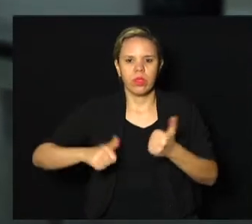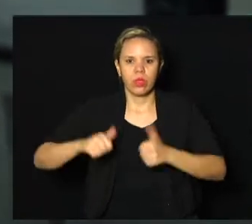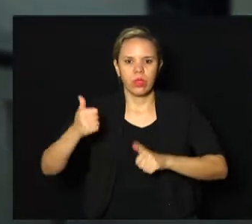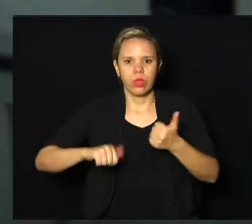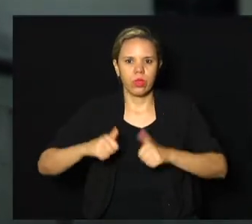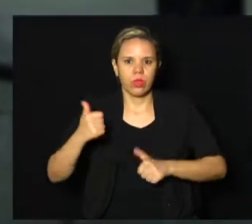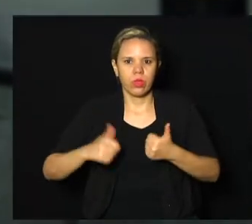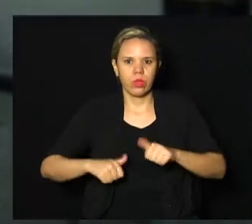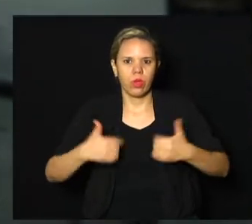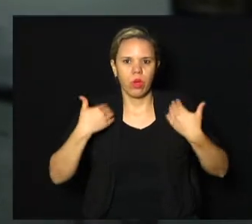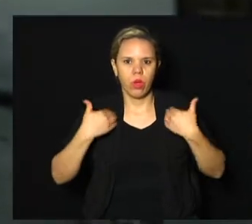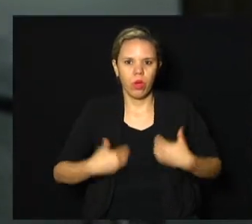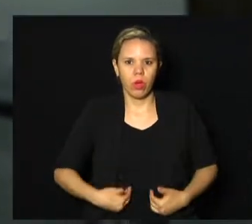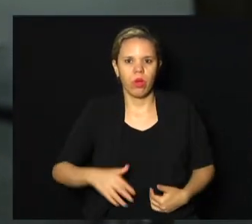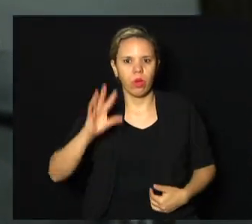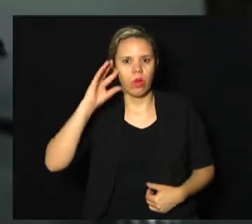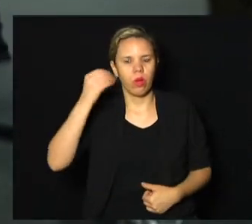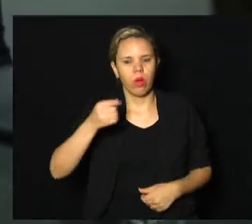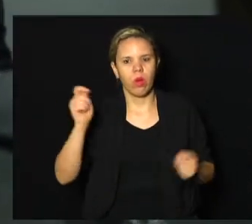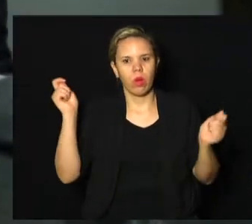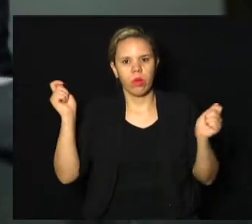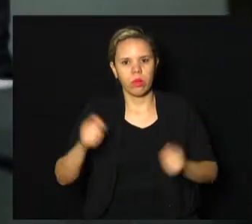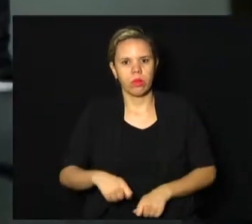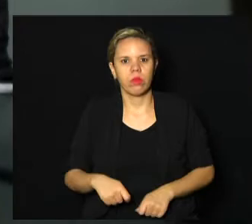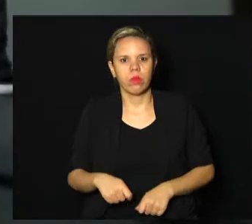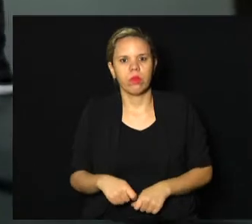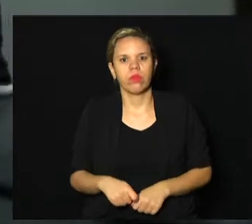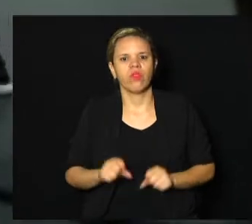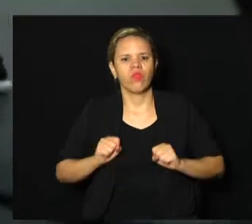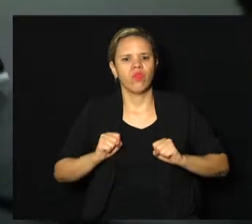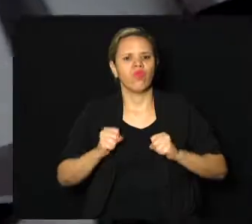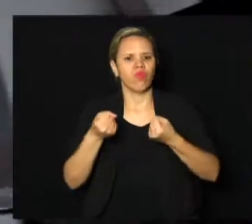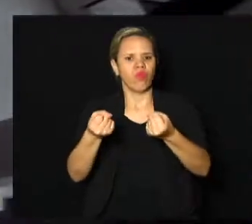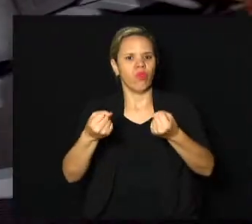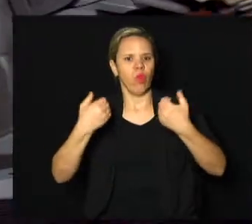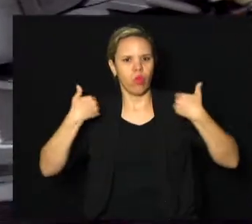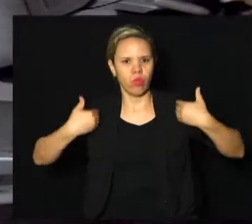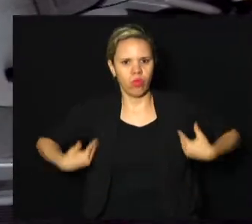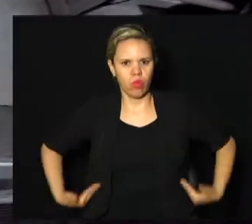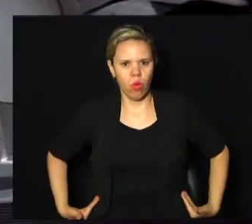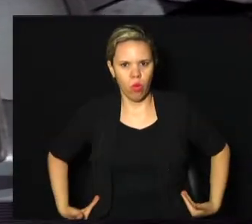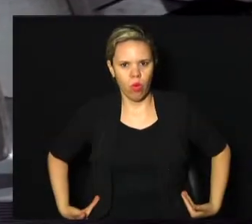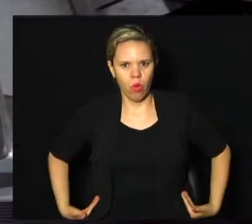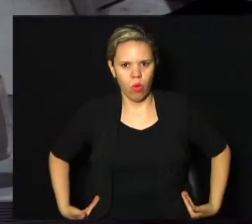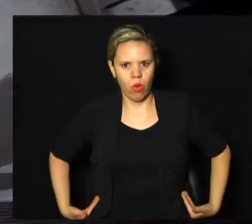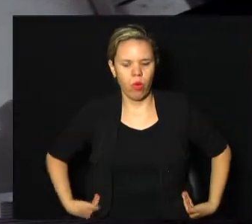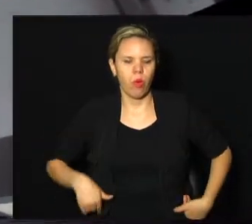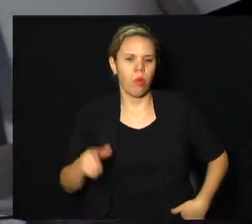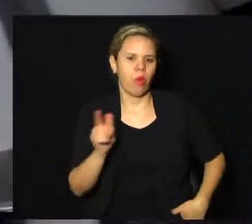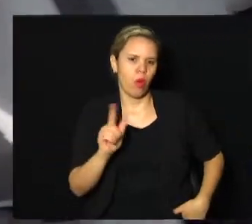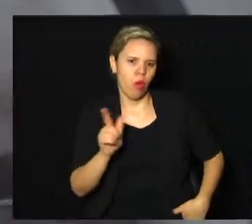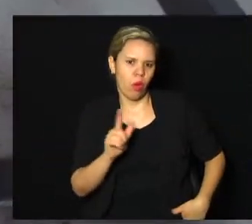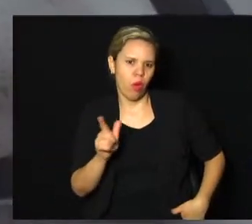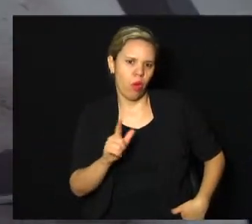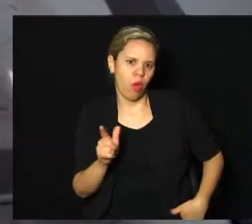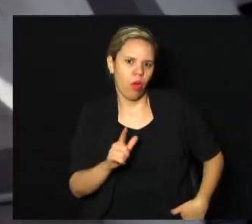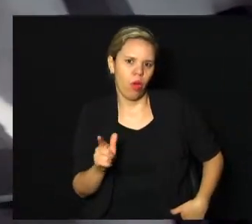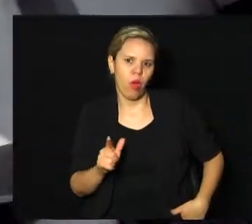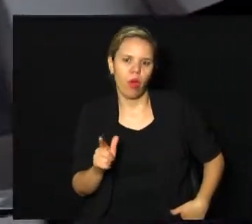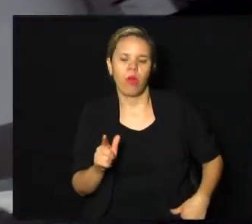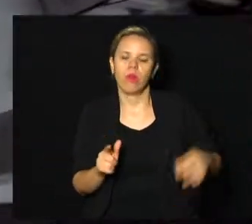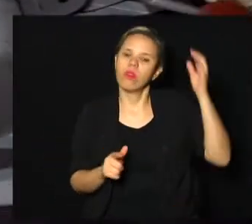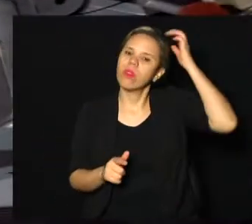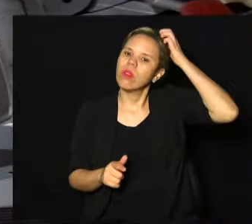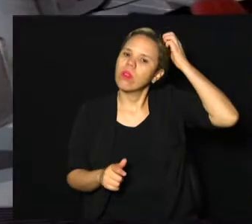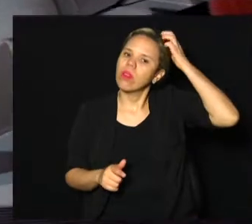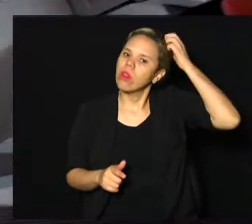vezes, metabólica para entender a capacidade de esforço daquele corpo. Lógico que isso é completamente